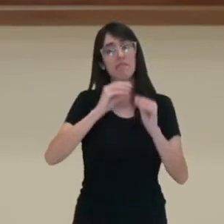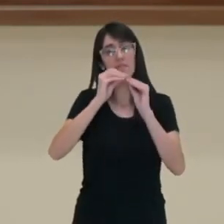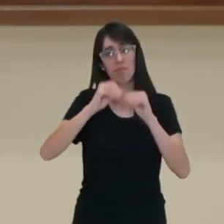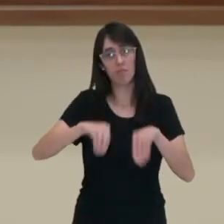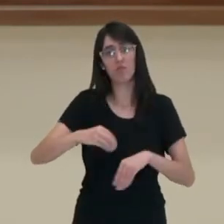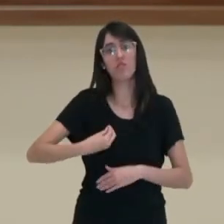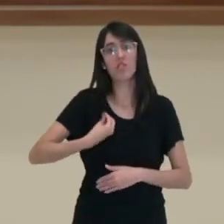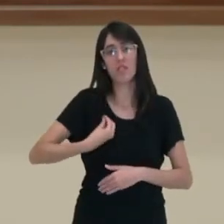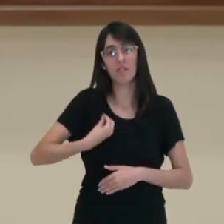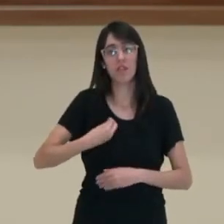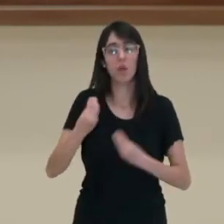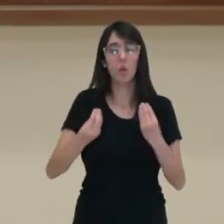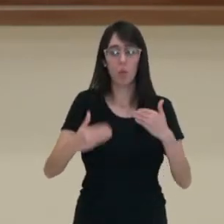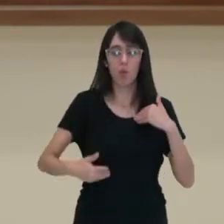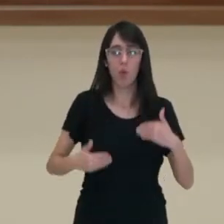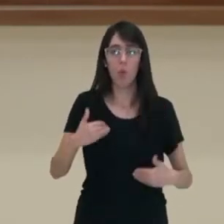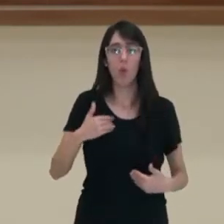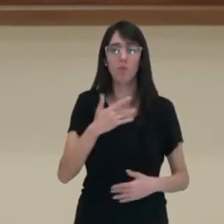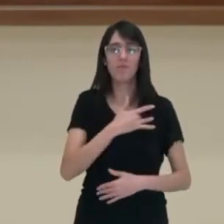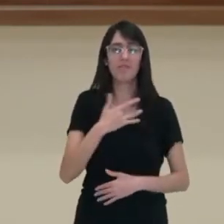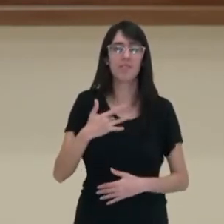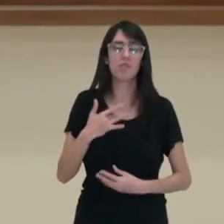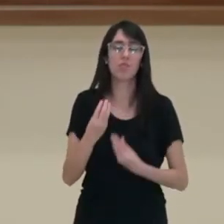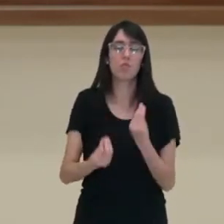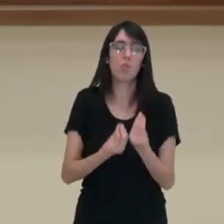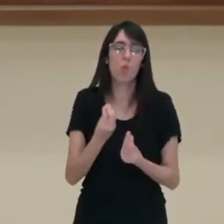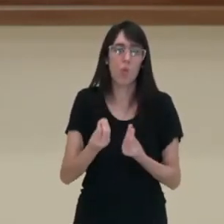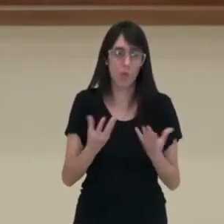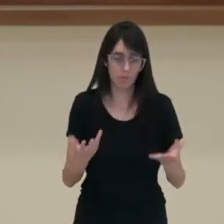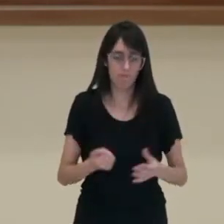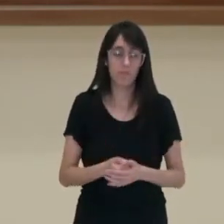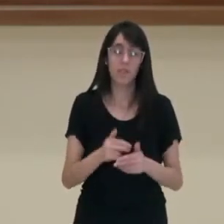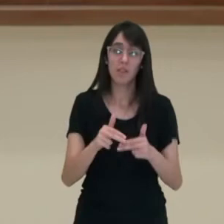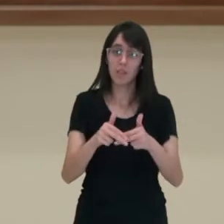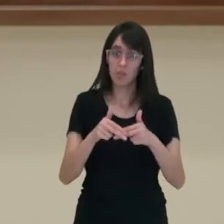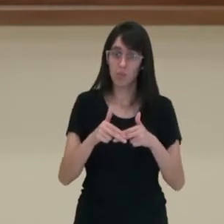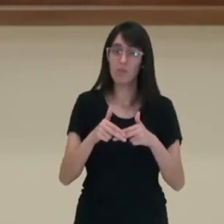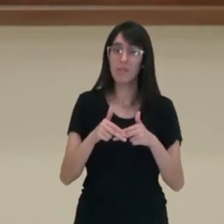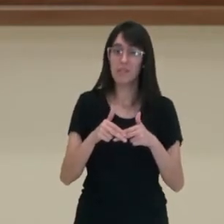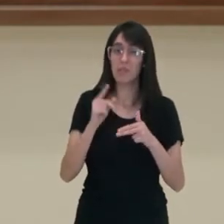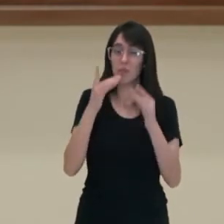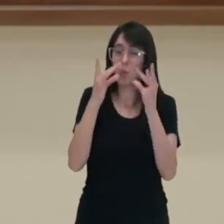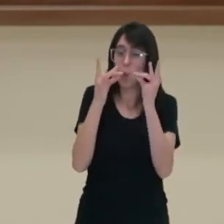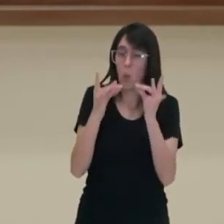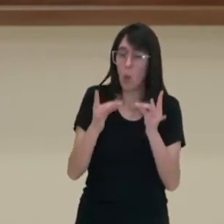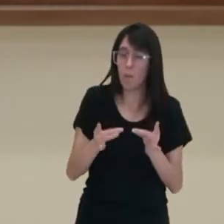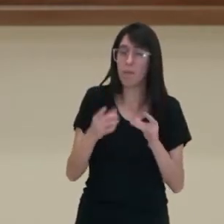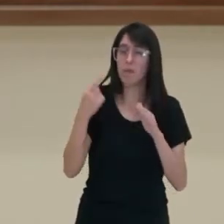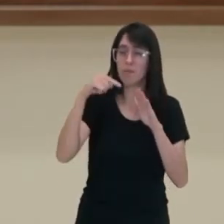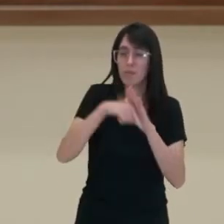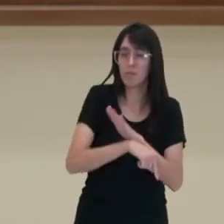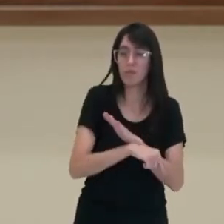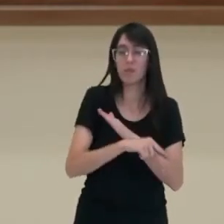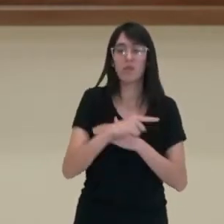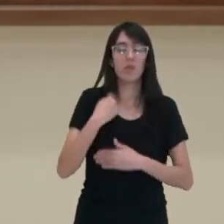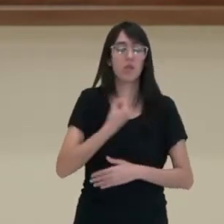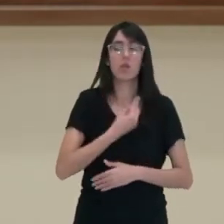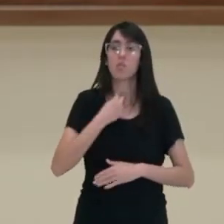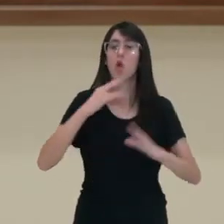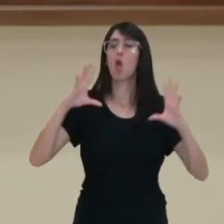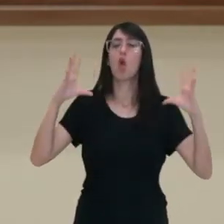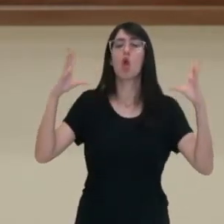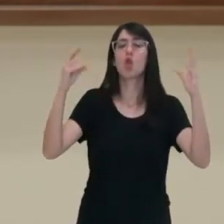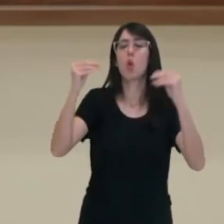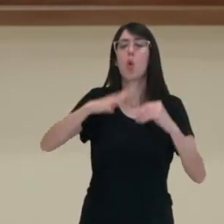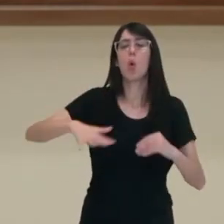seus corpos, da sua saúde. Então, é por isso que é algo bastante complexo e não podemos cair em generalizações,